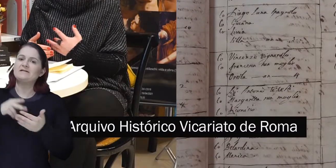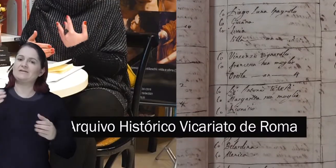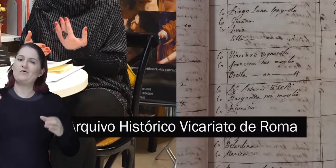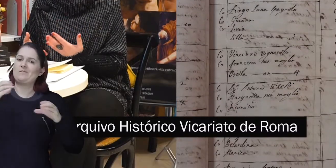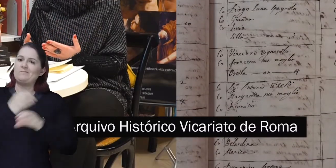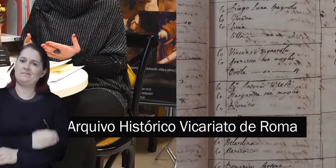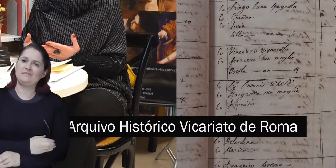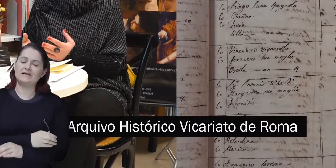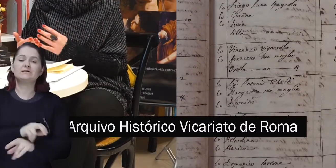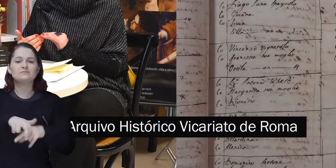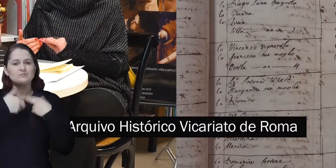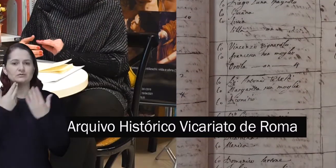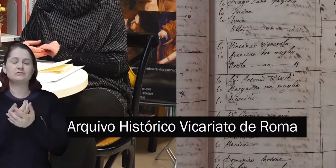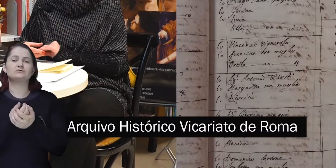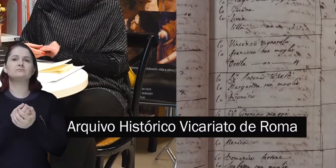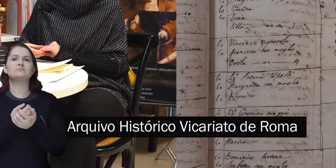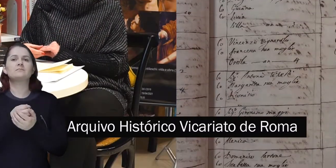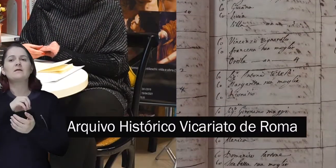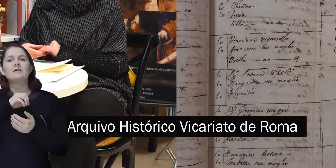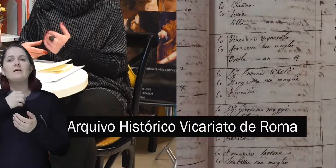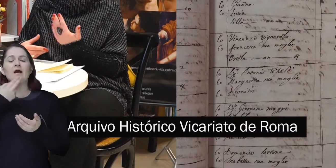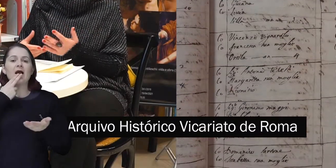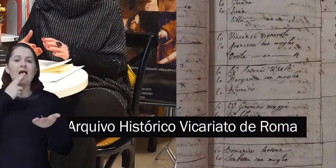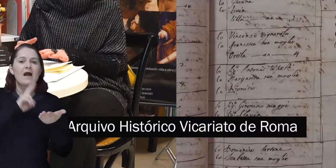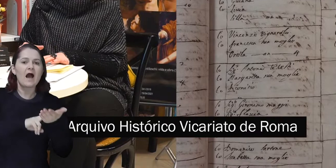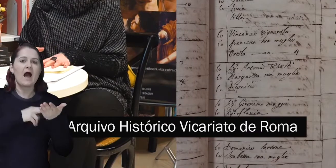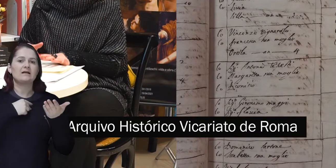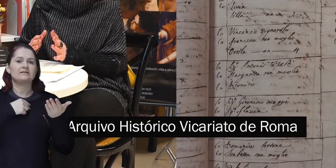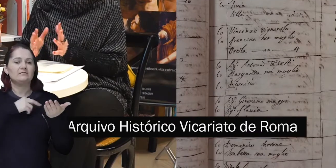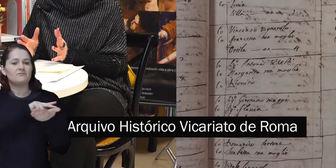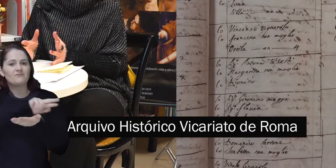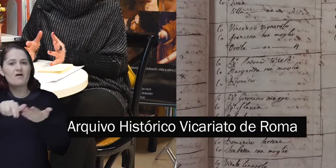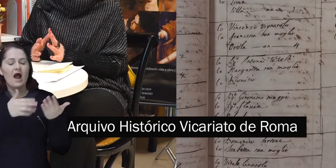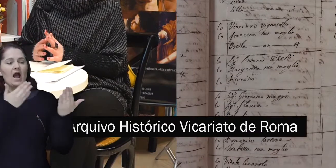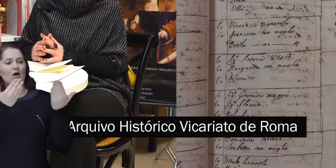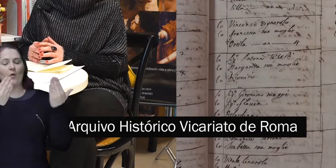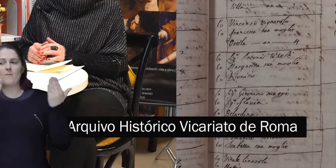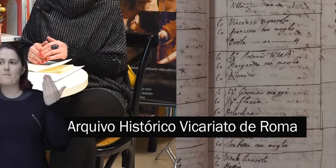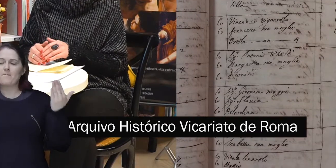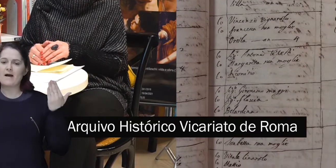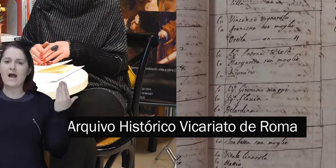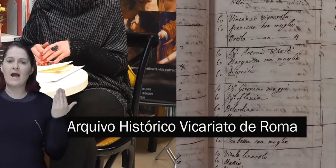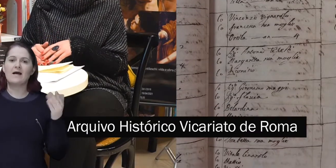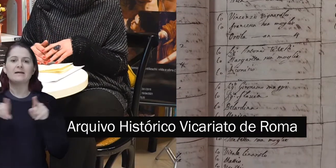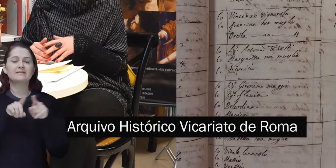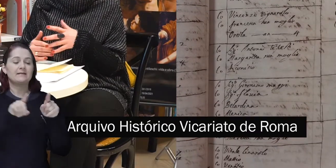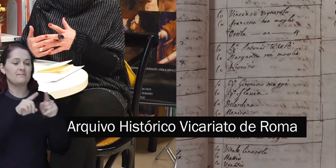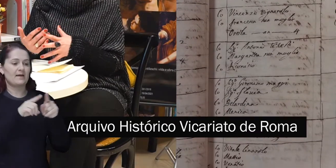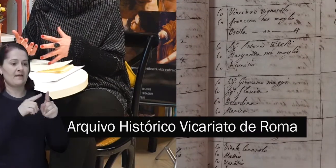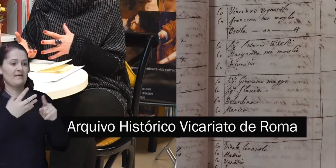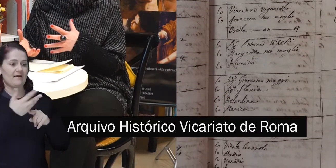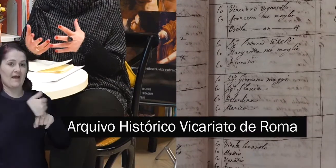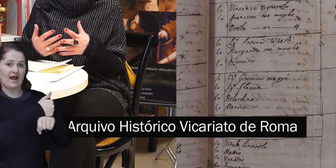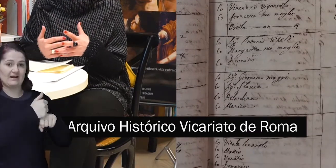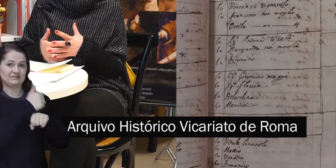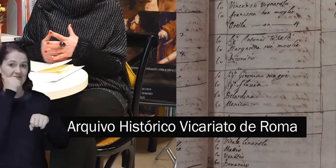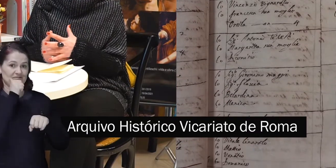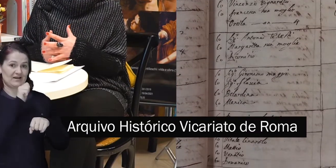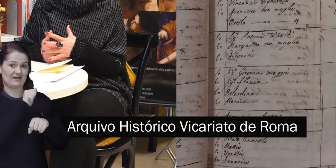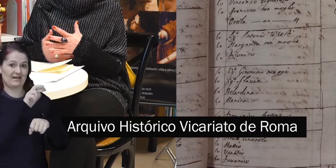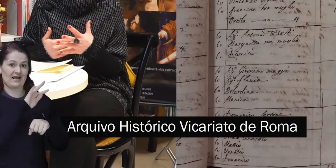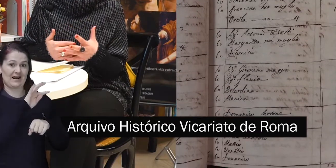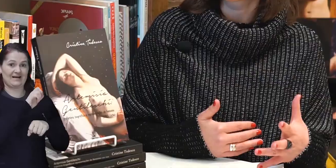não afirmações. Então, nesse sentido, eu procurei confrontar as correspondências, analisar as obras sempre